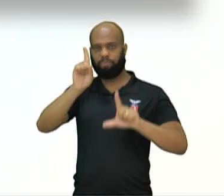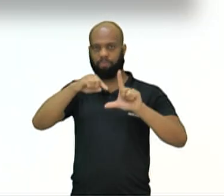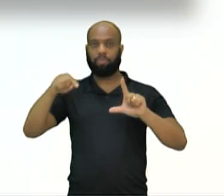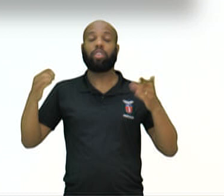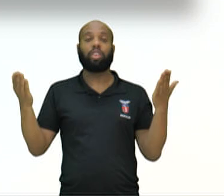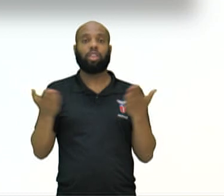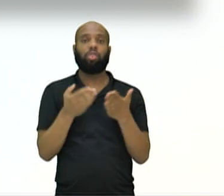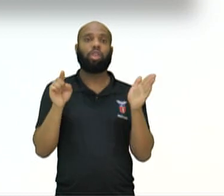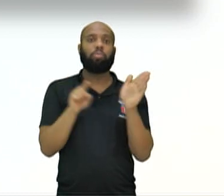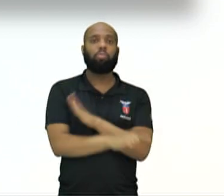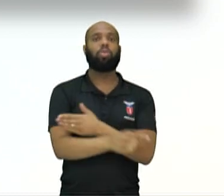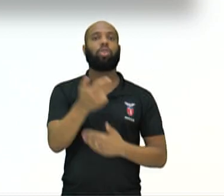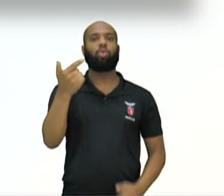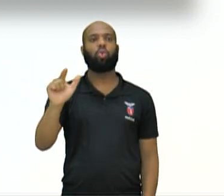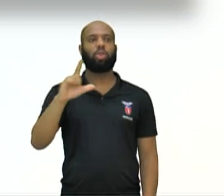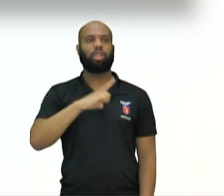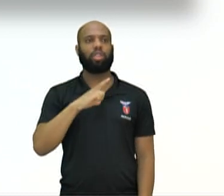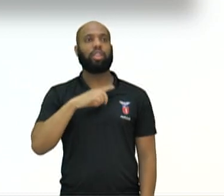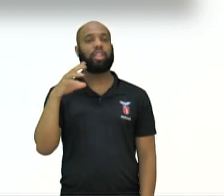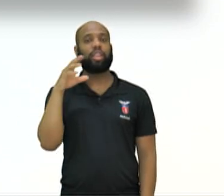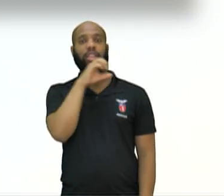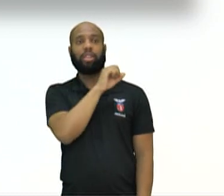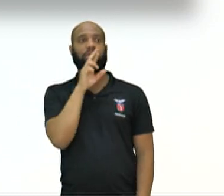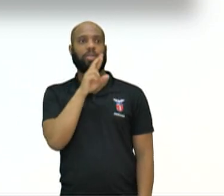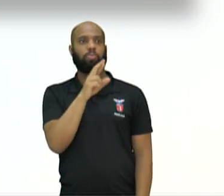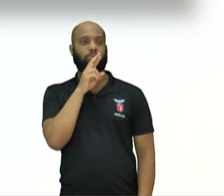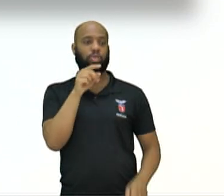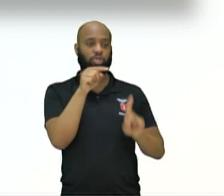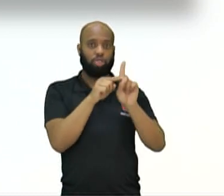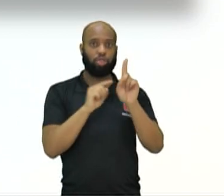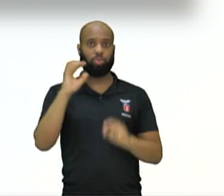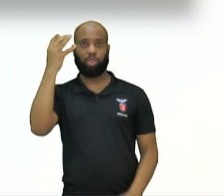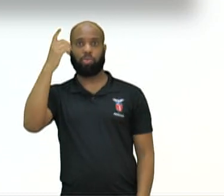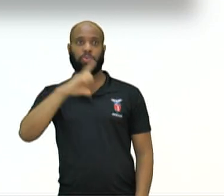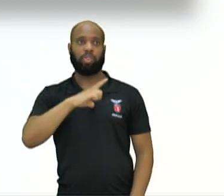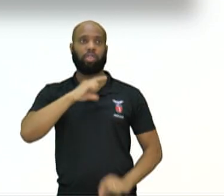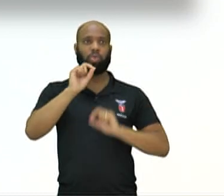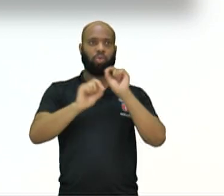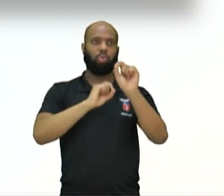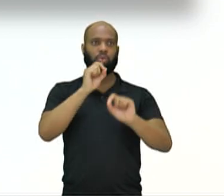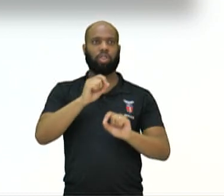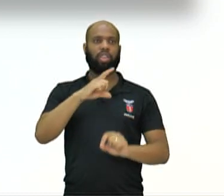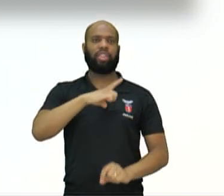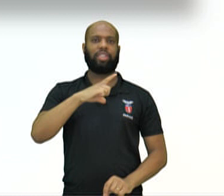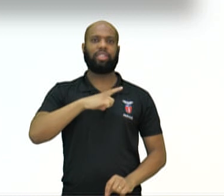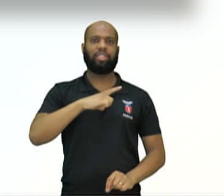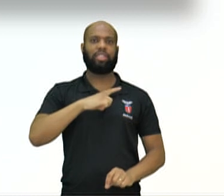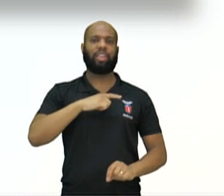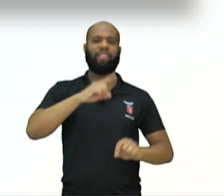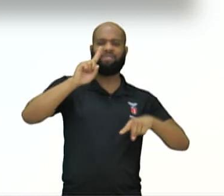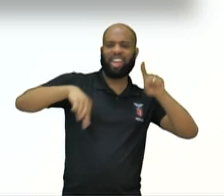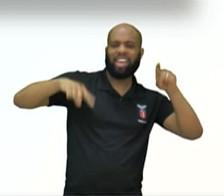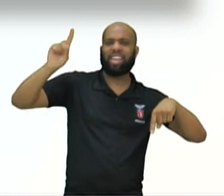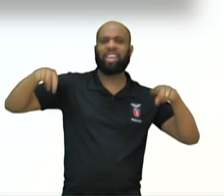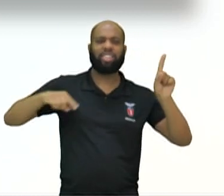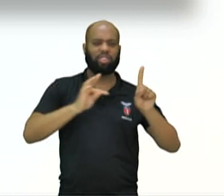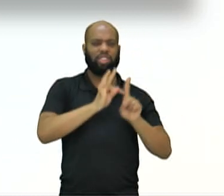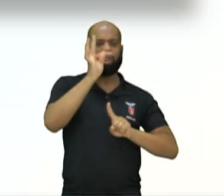E agora o nosso quiz. Vai lá. Qual é o tipo climático que apresenta uma grande amplitude térmica